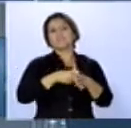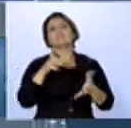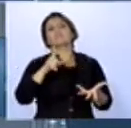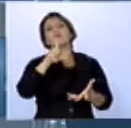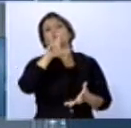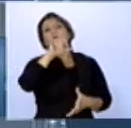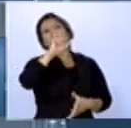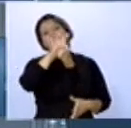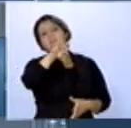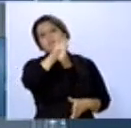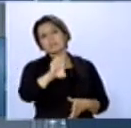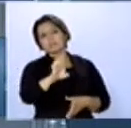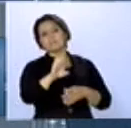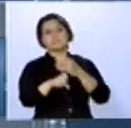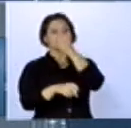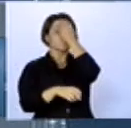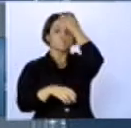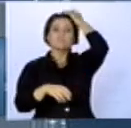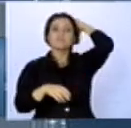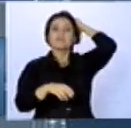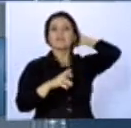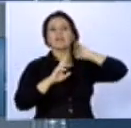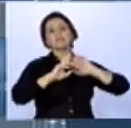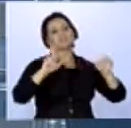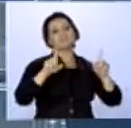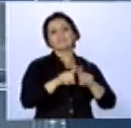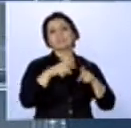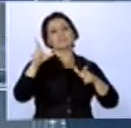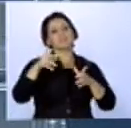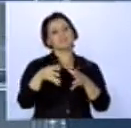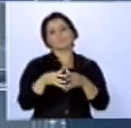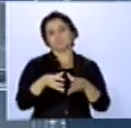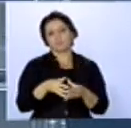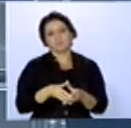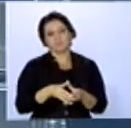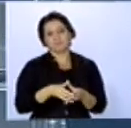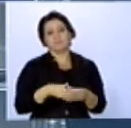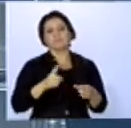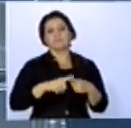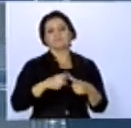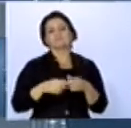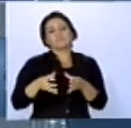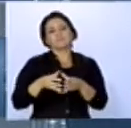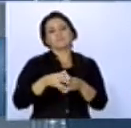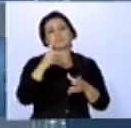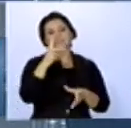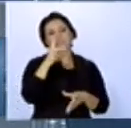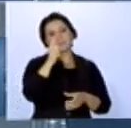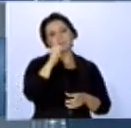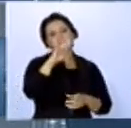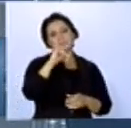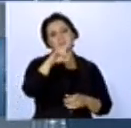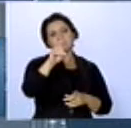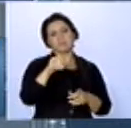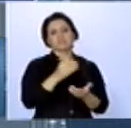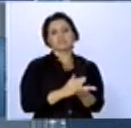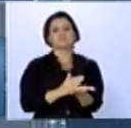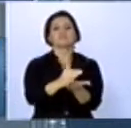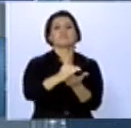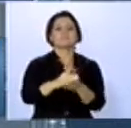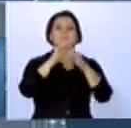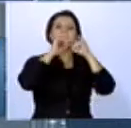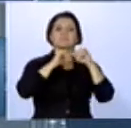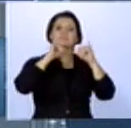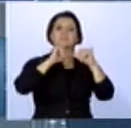devia ser diferente do limite do seu outro concorrente porque o partido coloca suas os seus limites no início da campanha